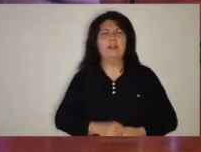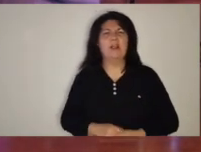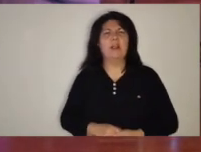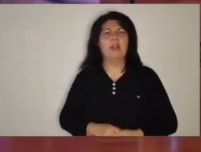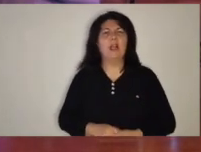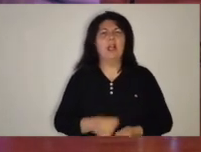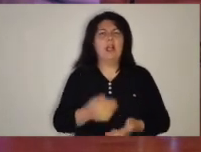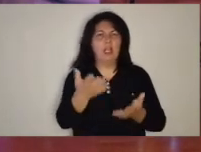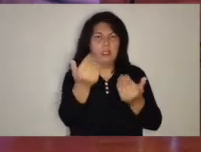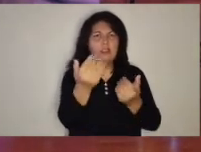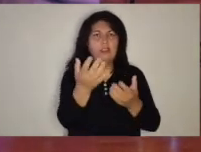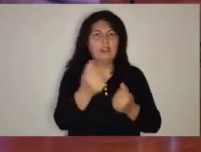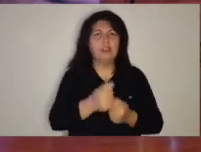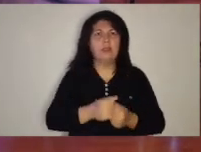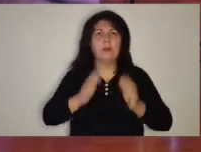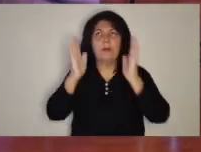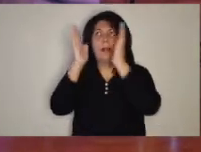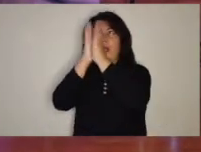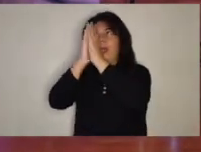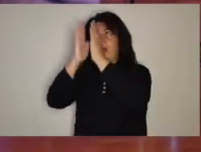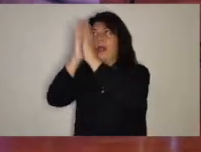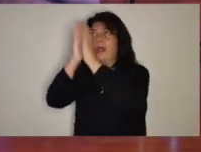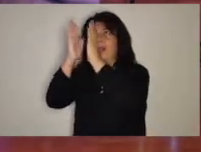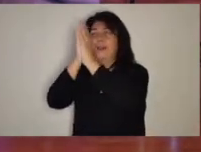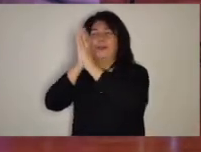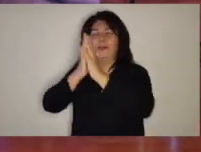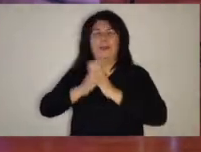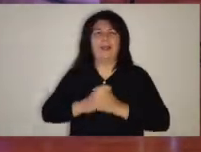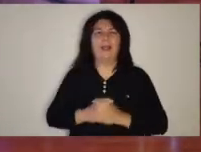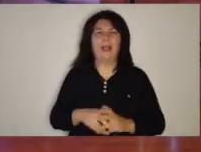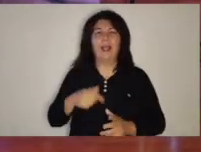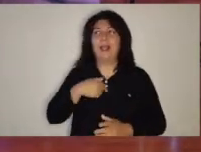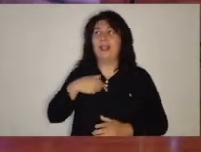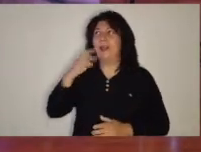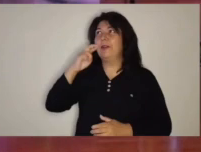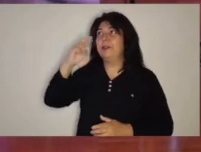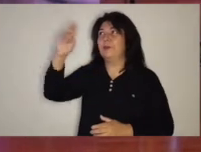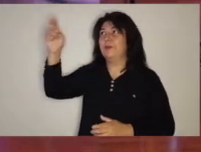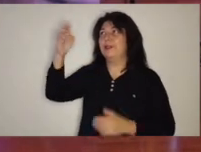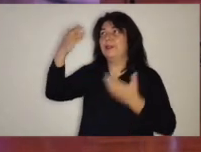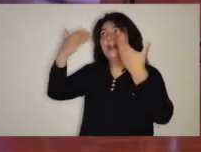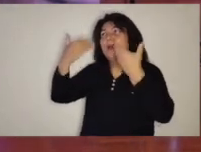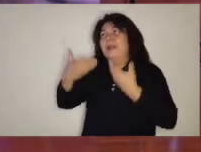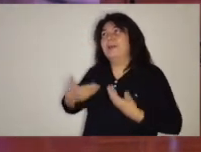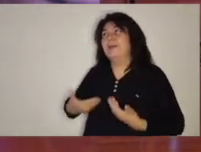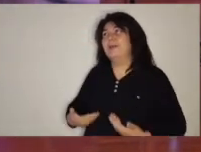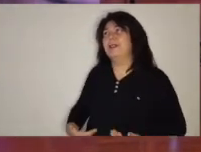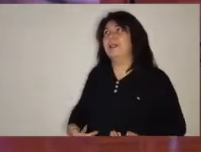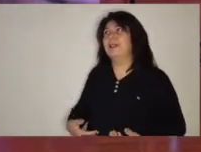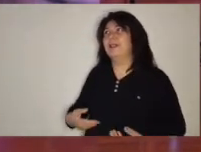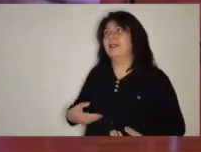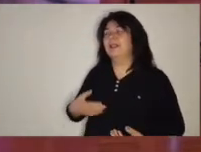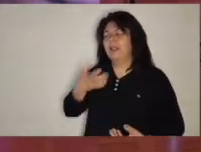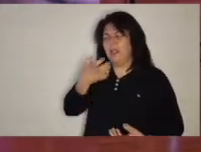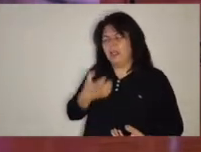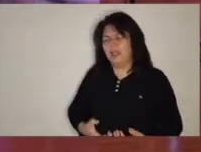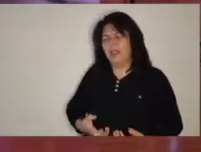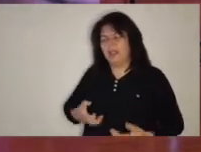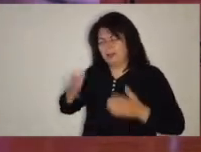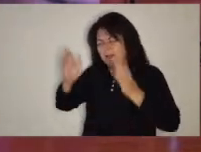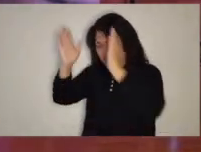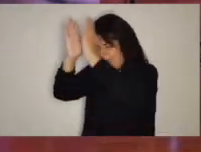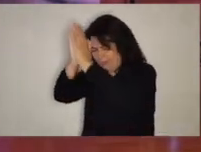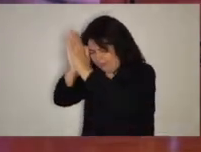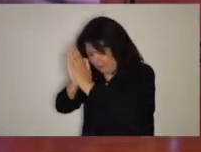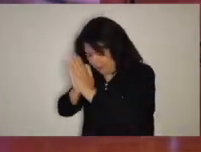E ali eu falei: Senhor, eis-me aqui, eu quero te adorar em qualquer circunstância que eu tiver. Senhor,